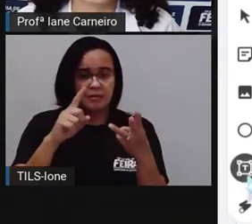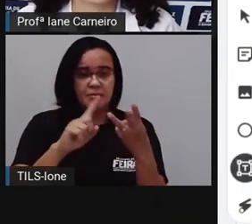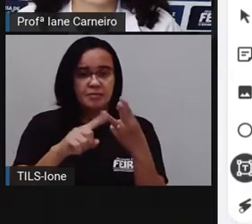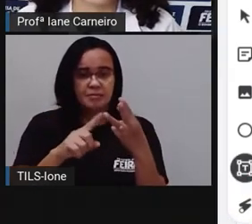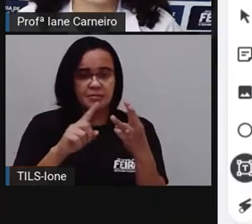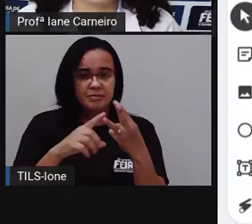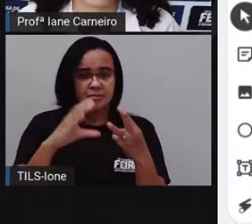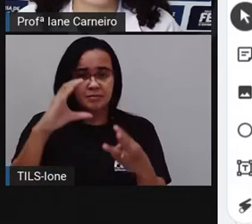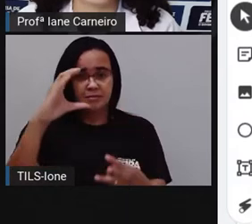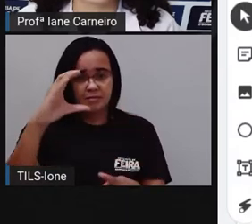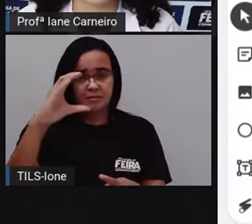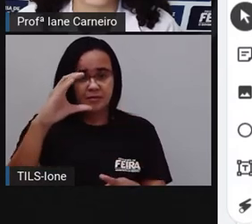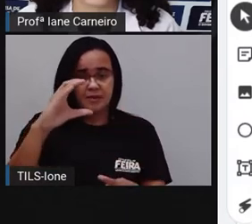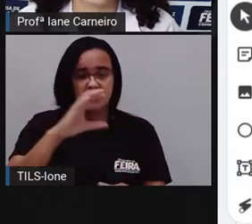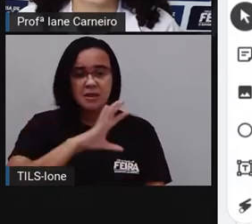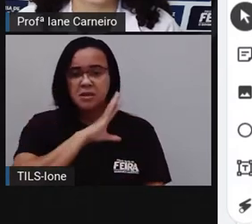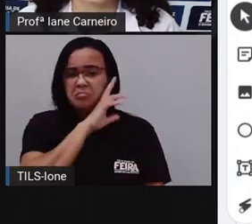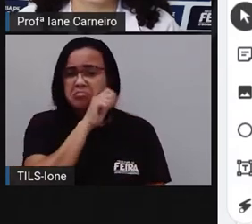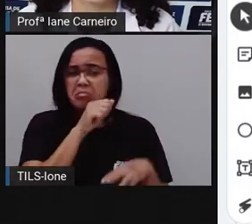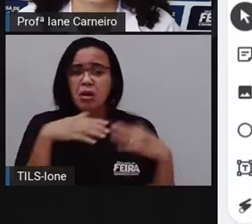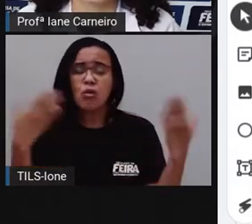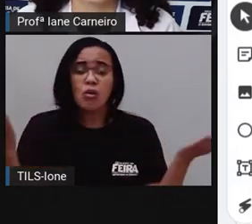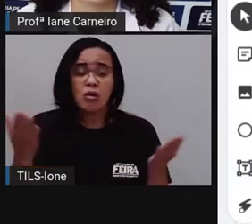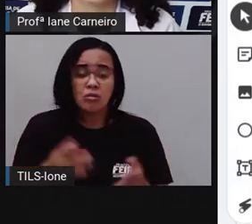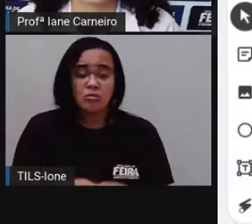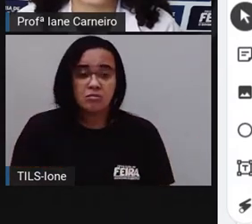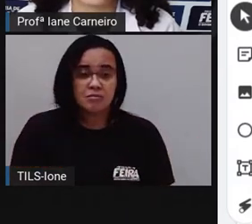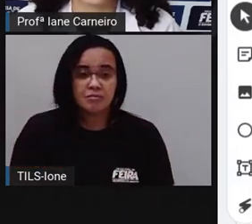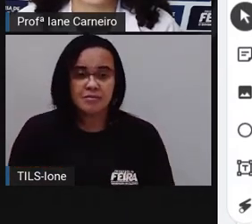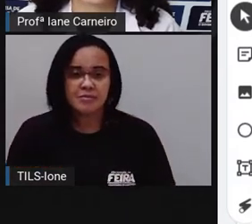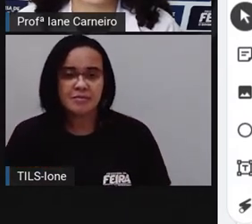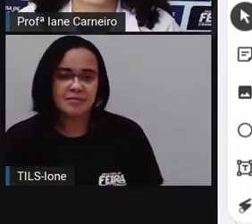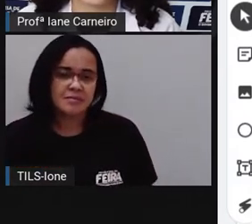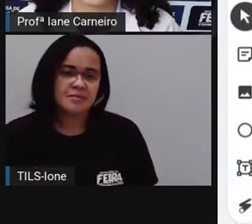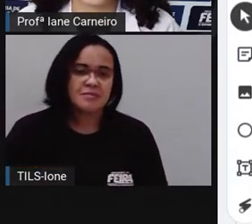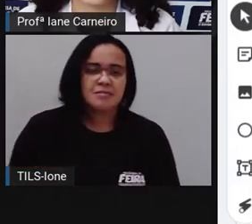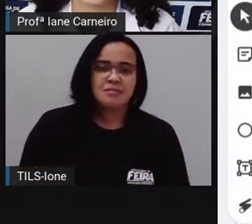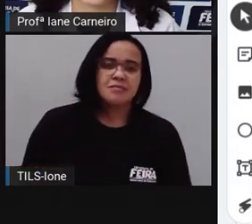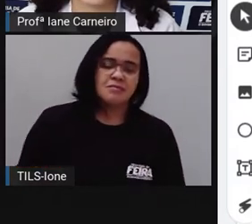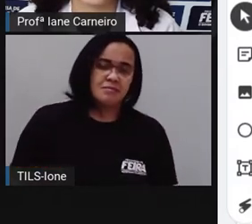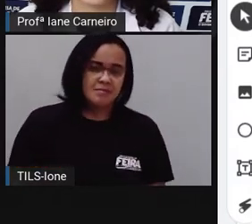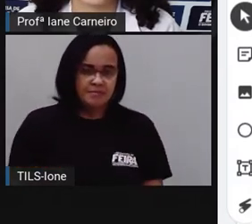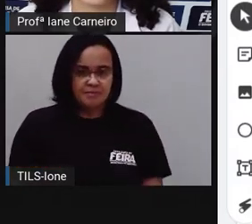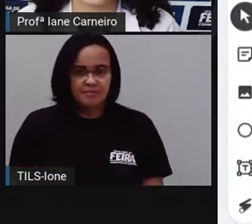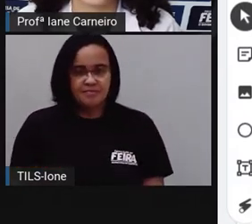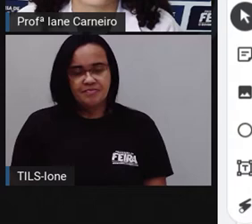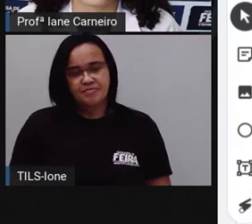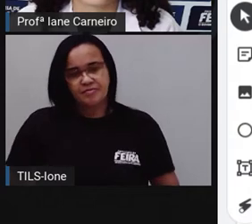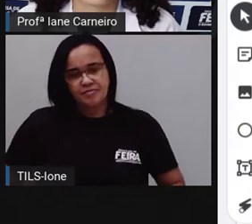Com a letra C, um animal com a letra C. Vamos escrever.